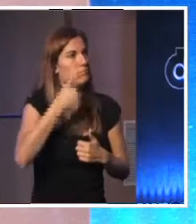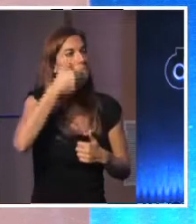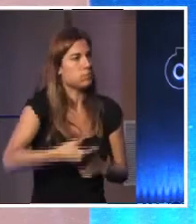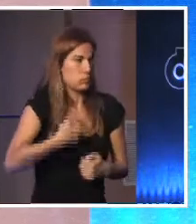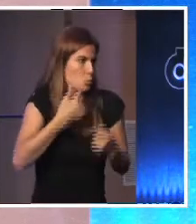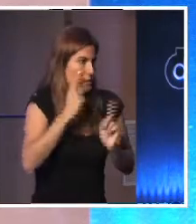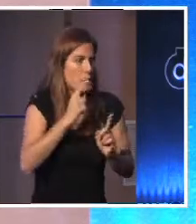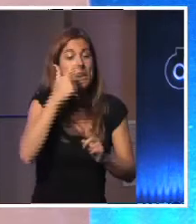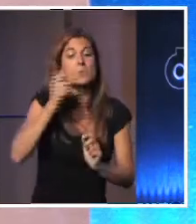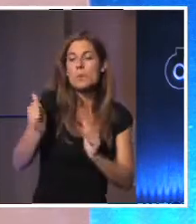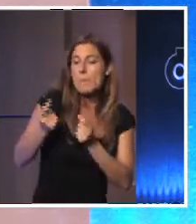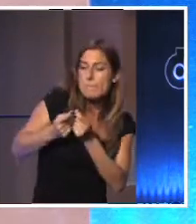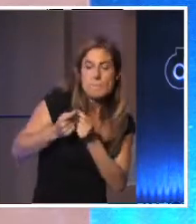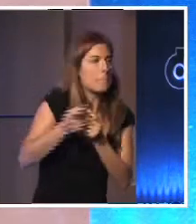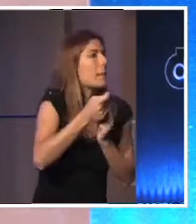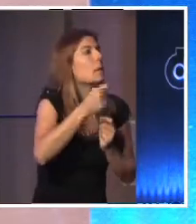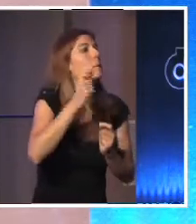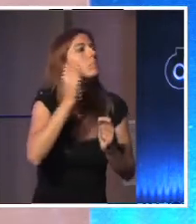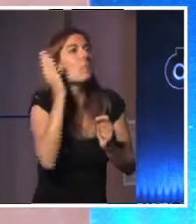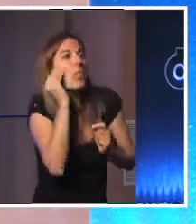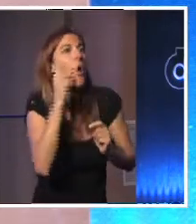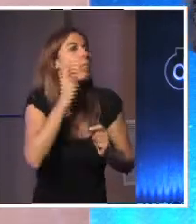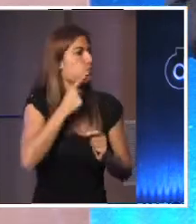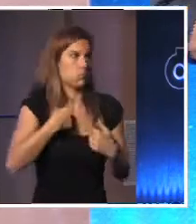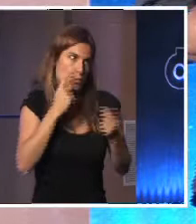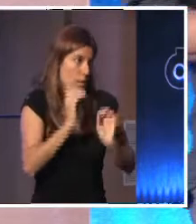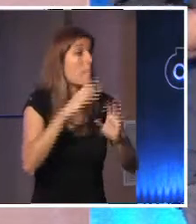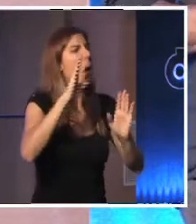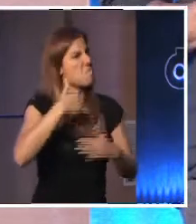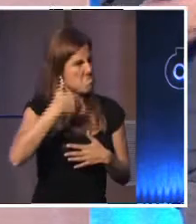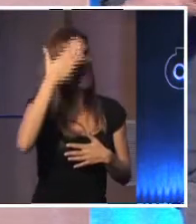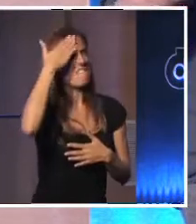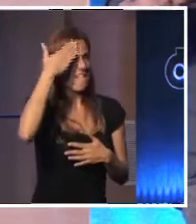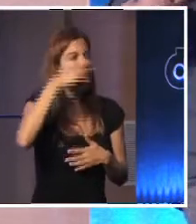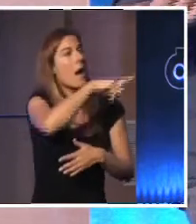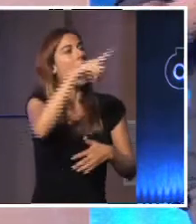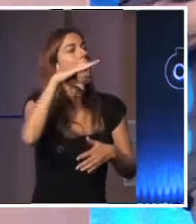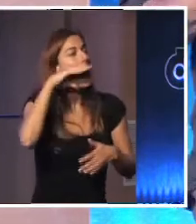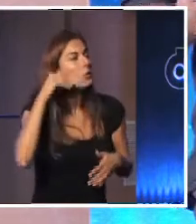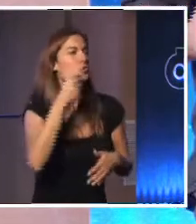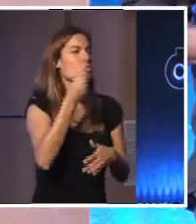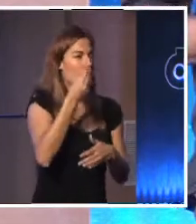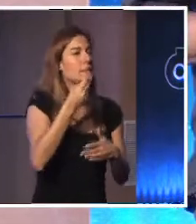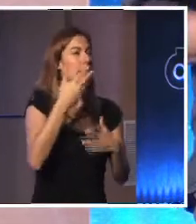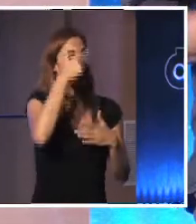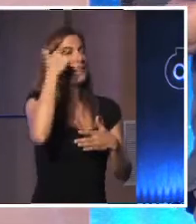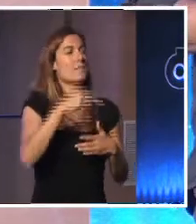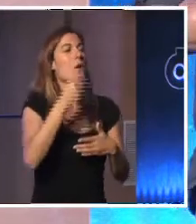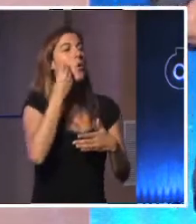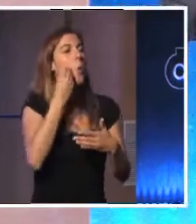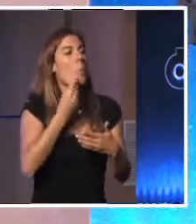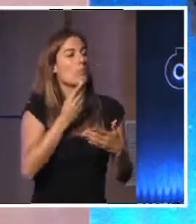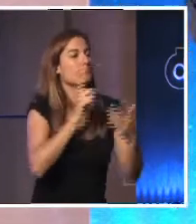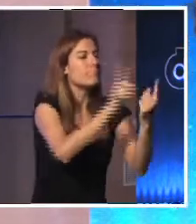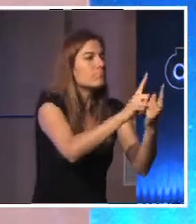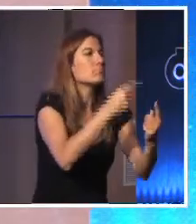muito perto de mim com essa deficiência. Mas calculo que para os jovens, jovens adultos, seja muito difícil a integração com outros